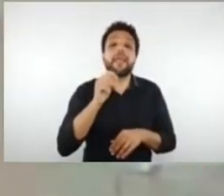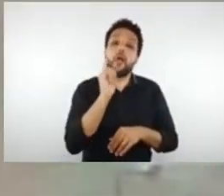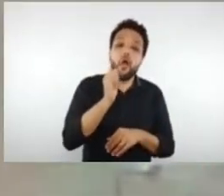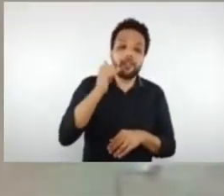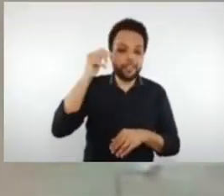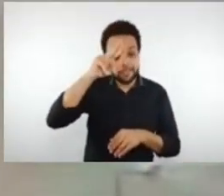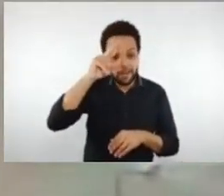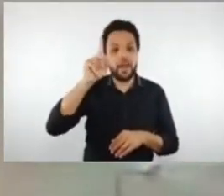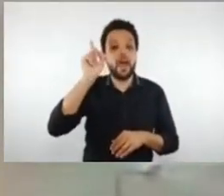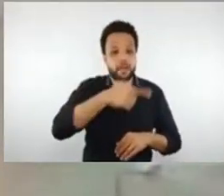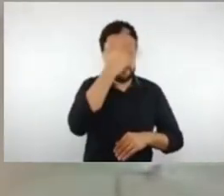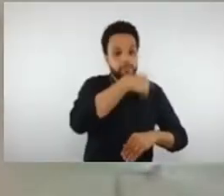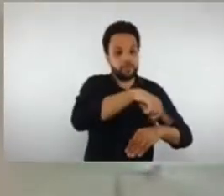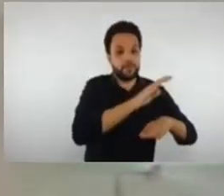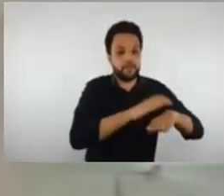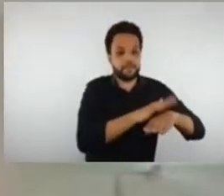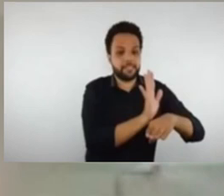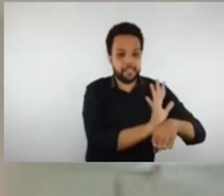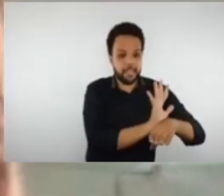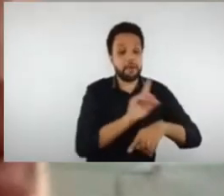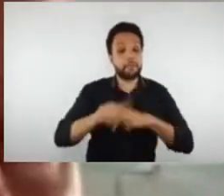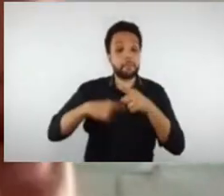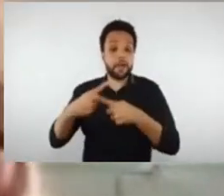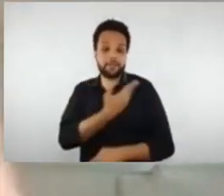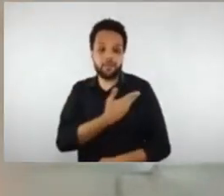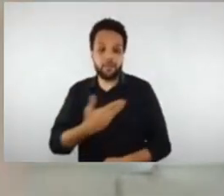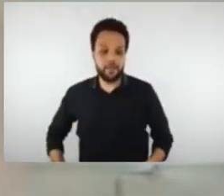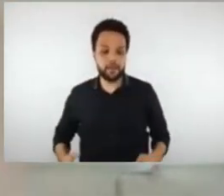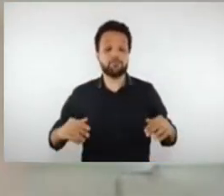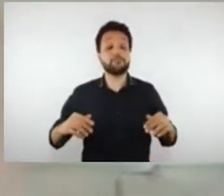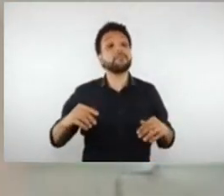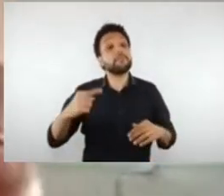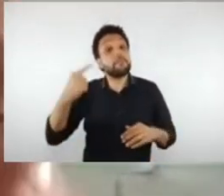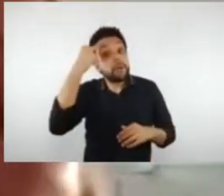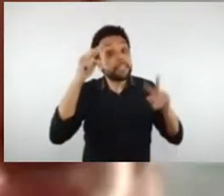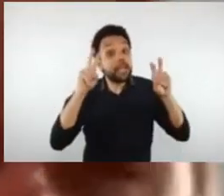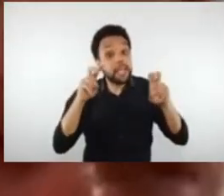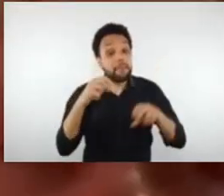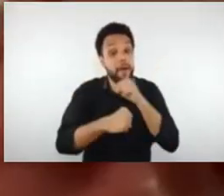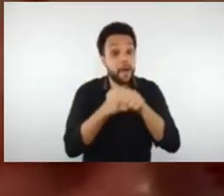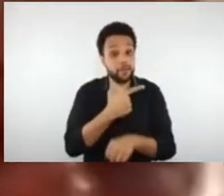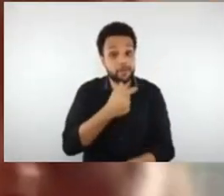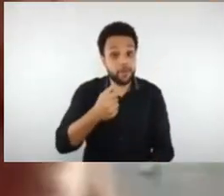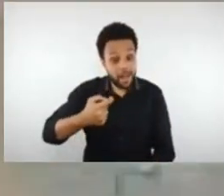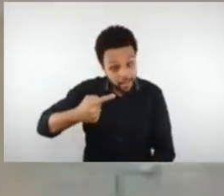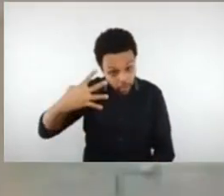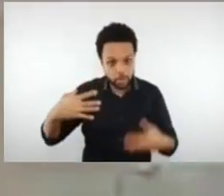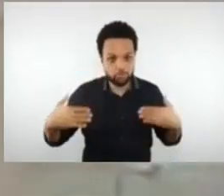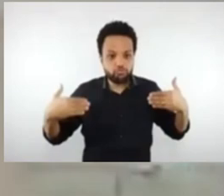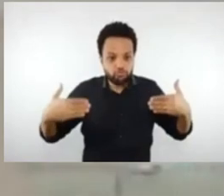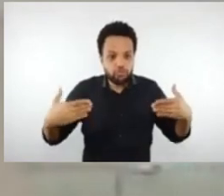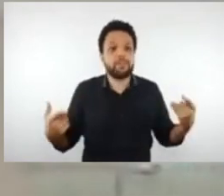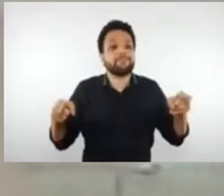até certo ponto, né? E para lembrar que estamos falando de 2014. Então, é esse tipo de... Gostamos